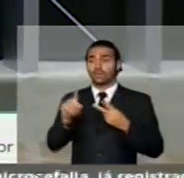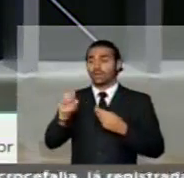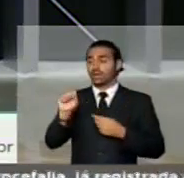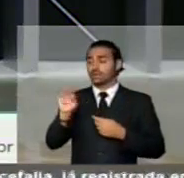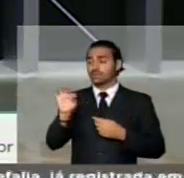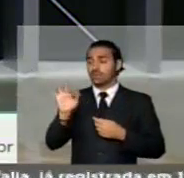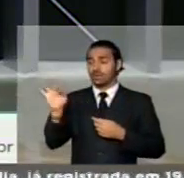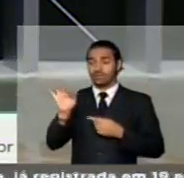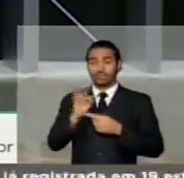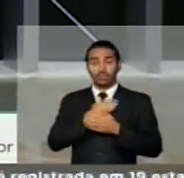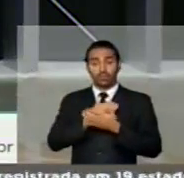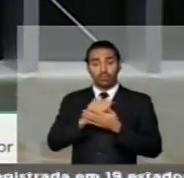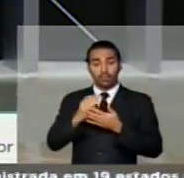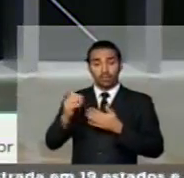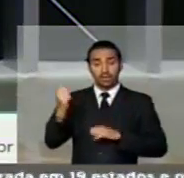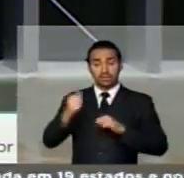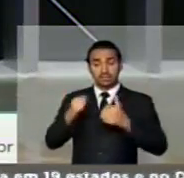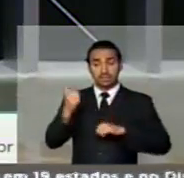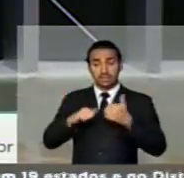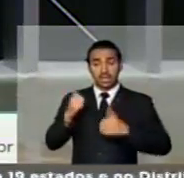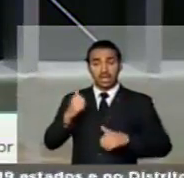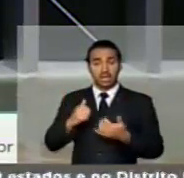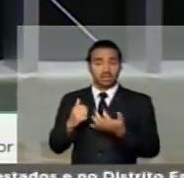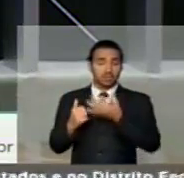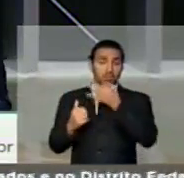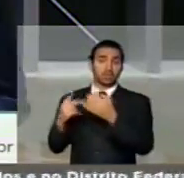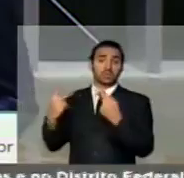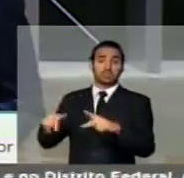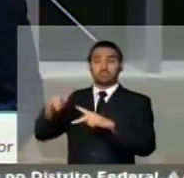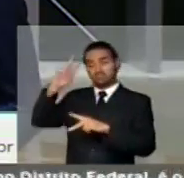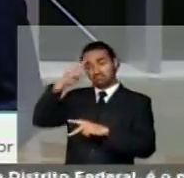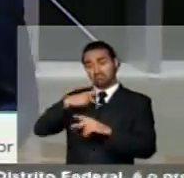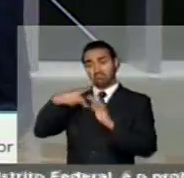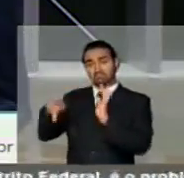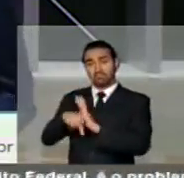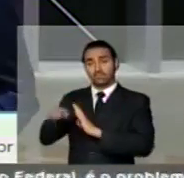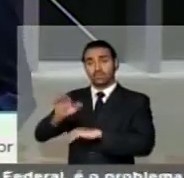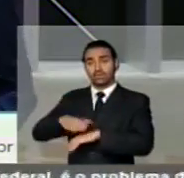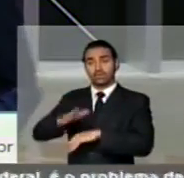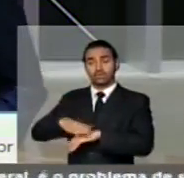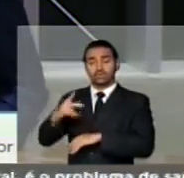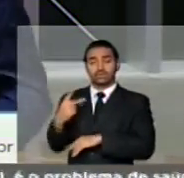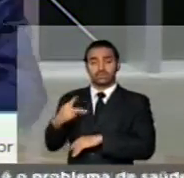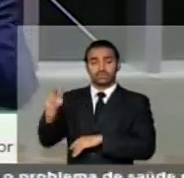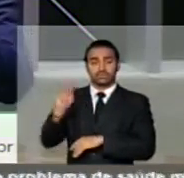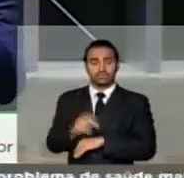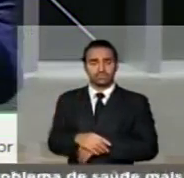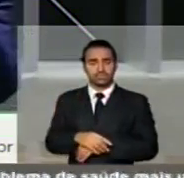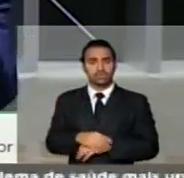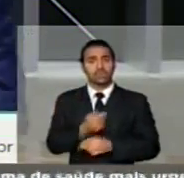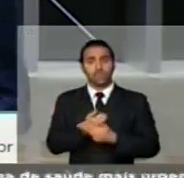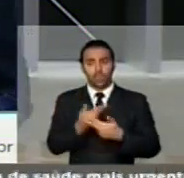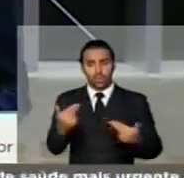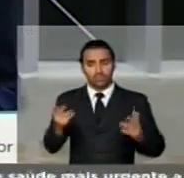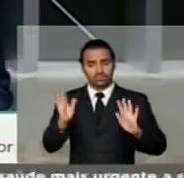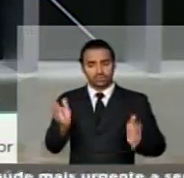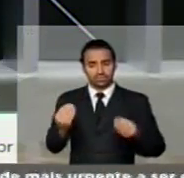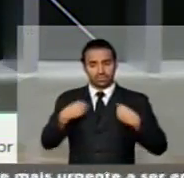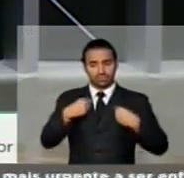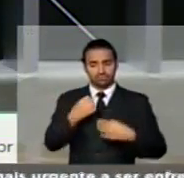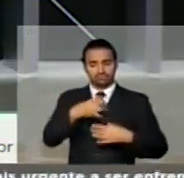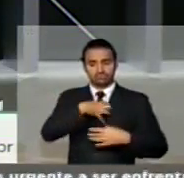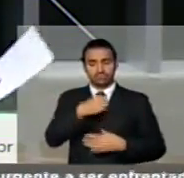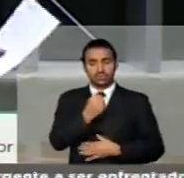análise de acordo com as suas conveniências e questões interpretadas há muito tempo que davam a segurança jurídica desse